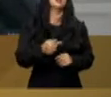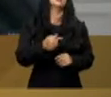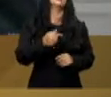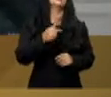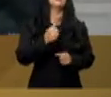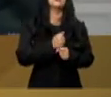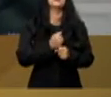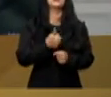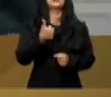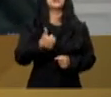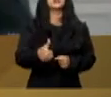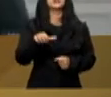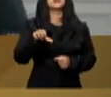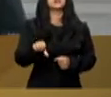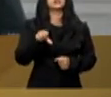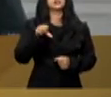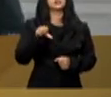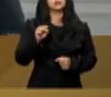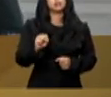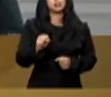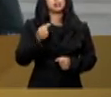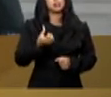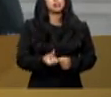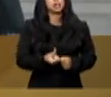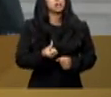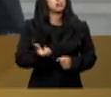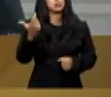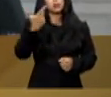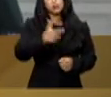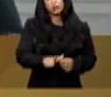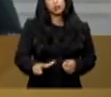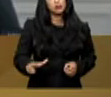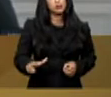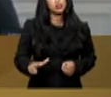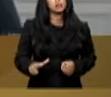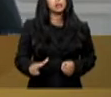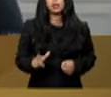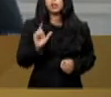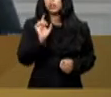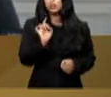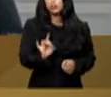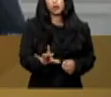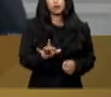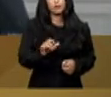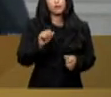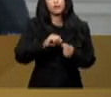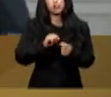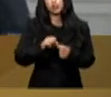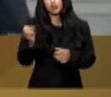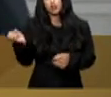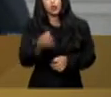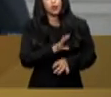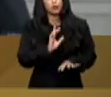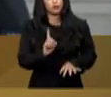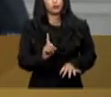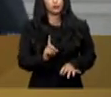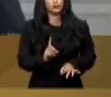1996. Então, ele não inovou, ele repetiu. Portanto, é o